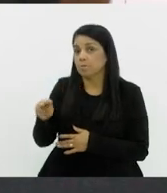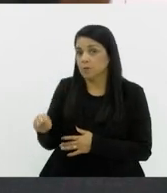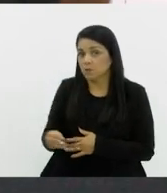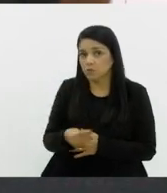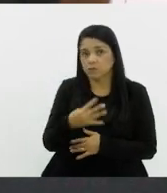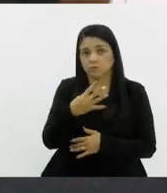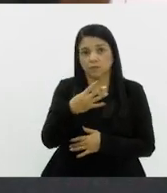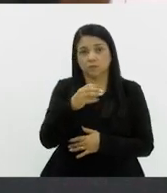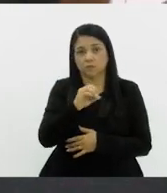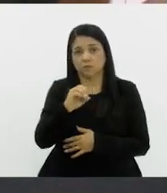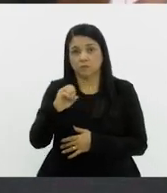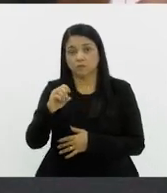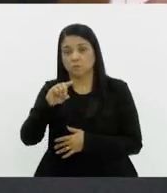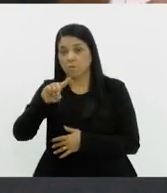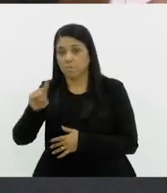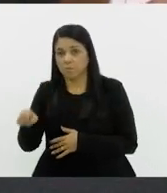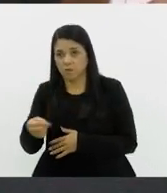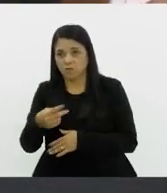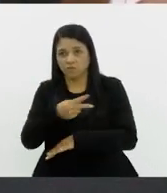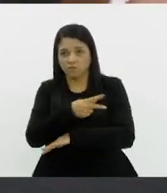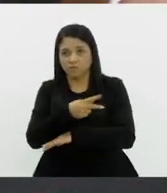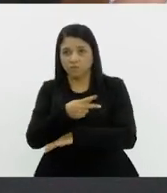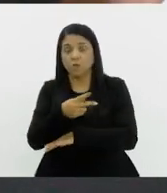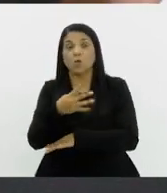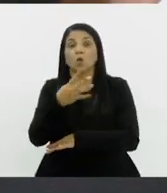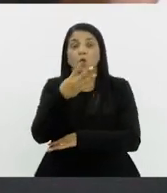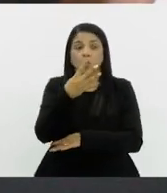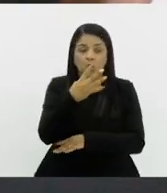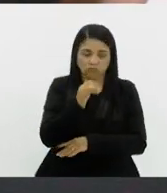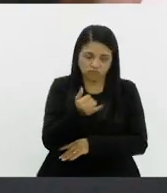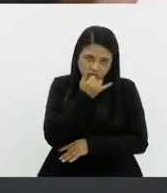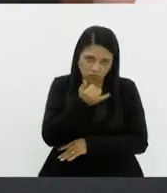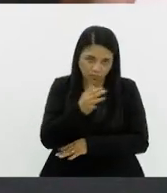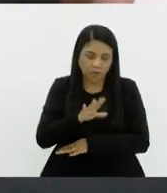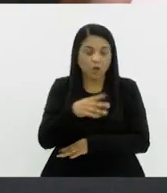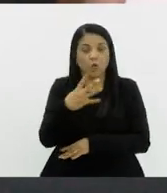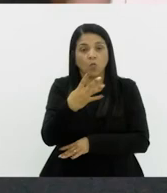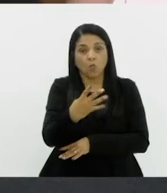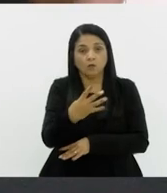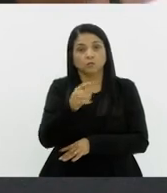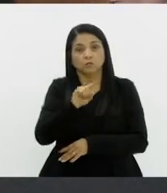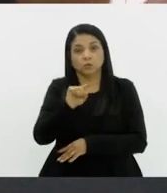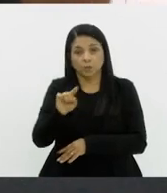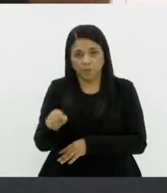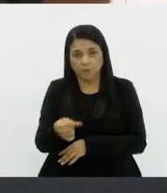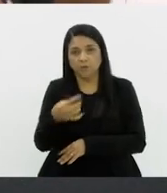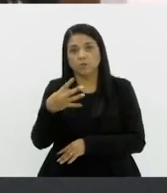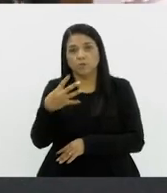visitas. Não, desculpe, teve 4 mil e 400 mil visitas. Só o Cristo